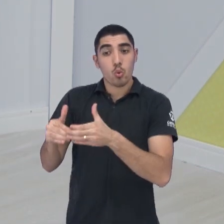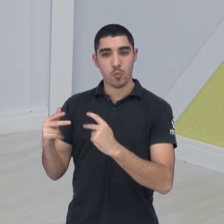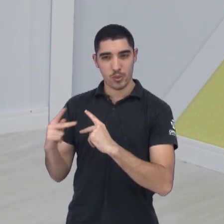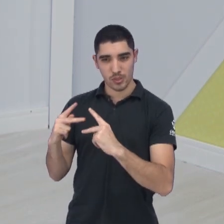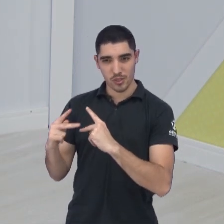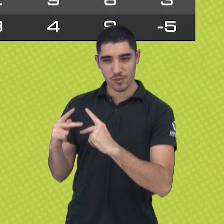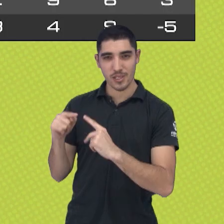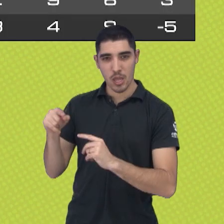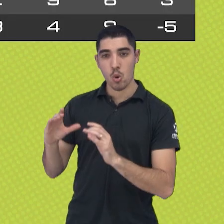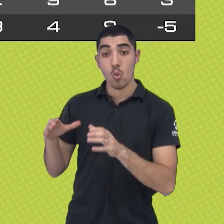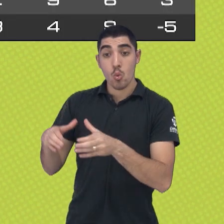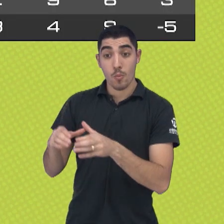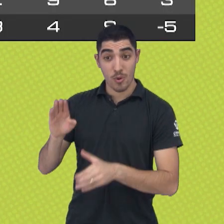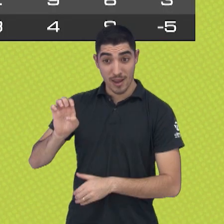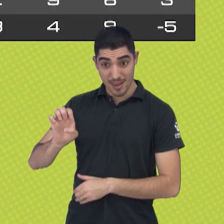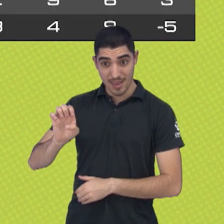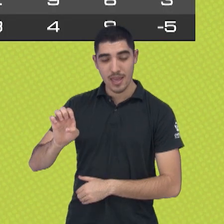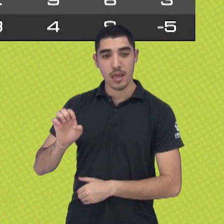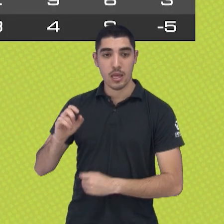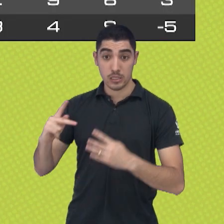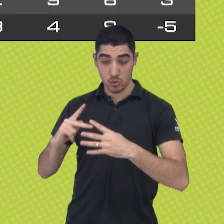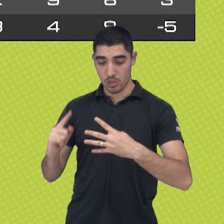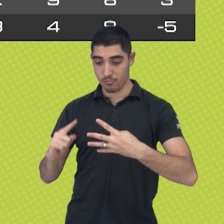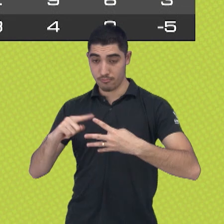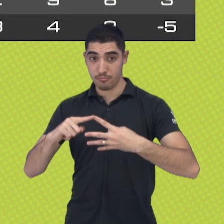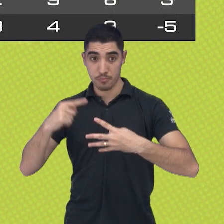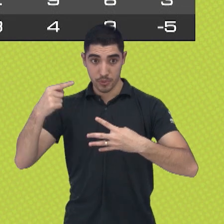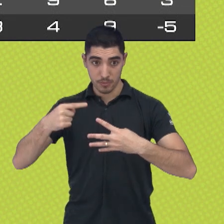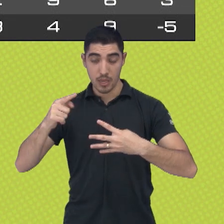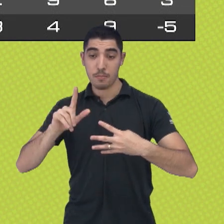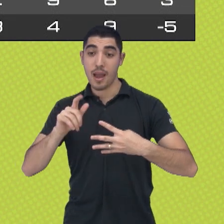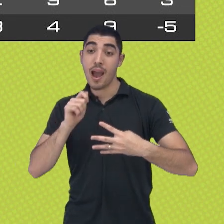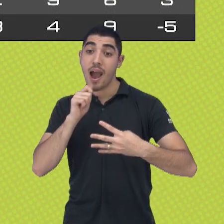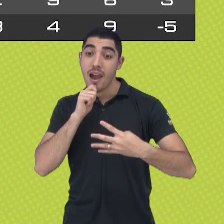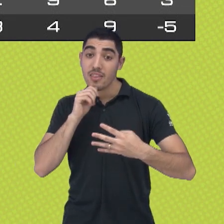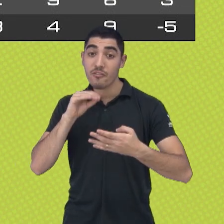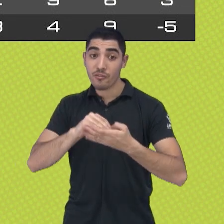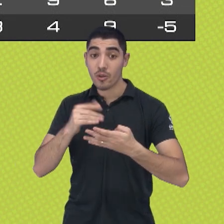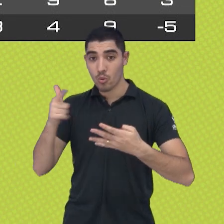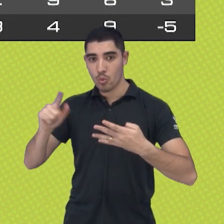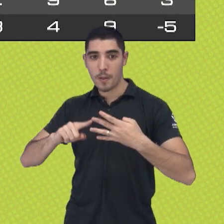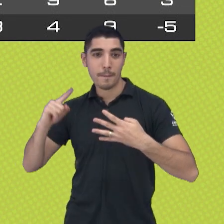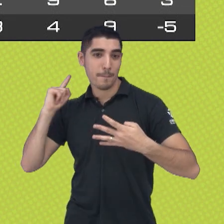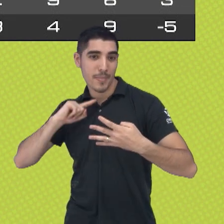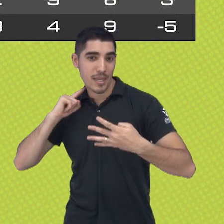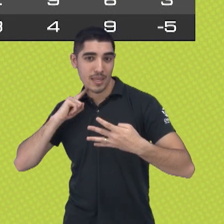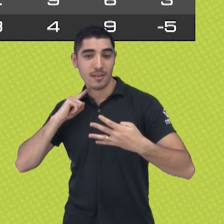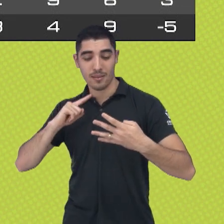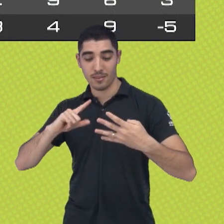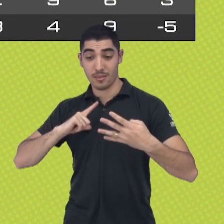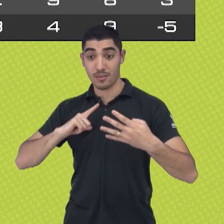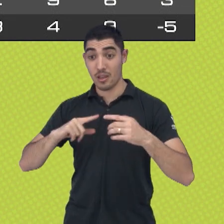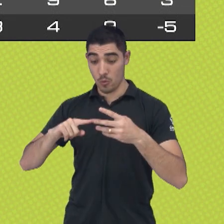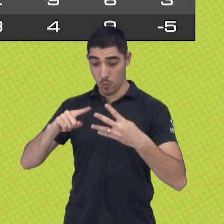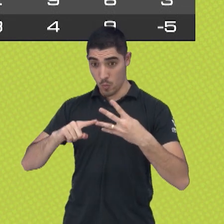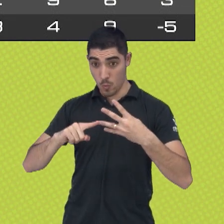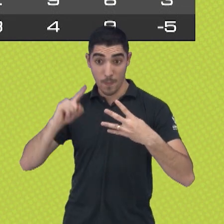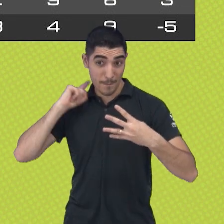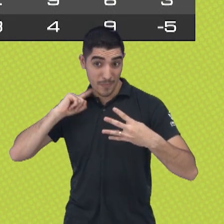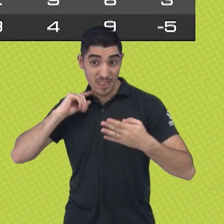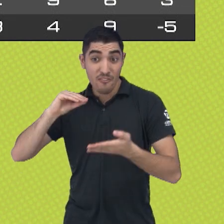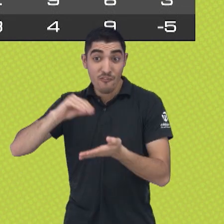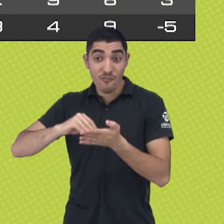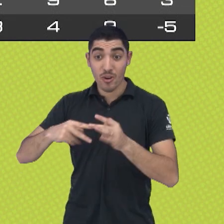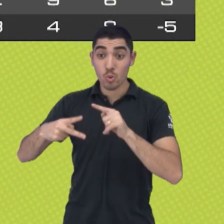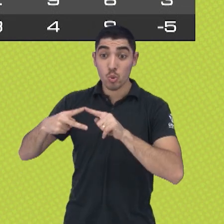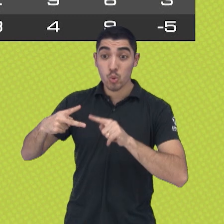é o grupo E. São José é o líder, porém tem um jogo a menos em relação ao próprio Minas. O Minas tem 2 jogos a menos em relação ao São José, que se vencer